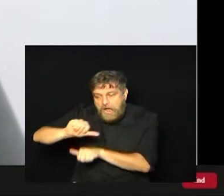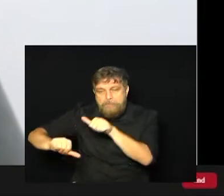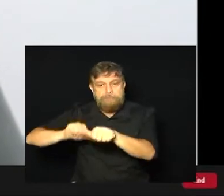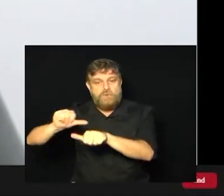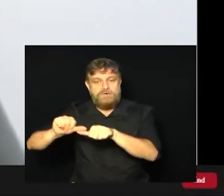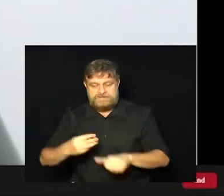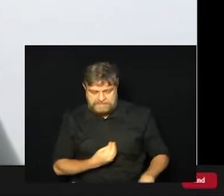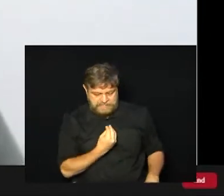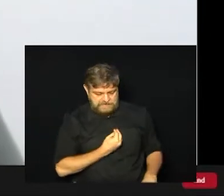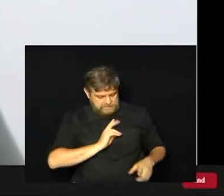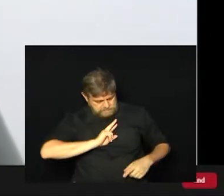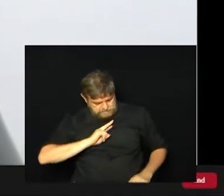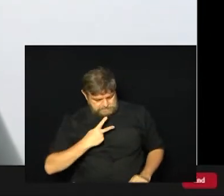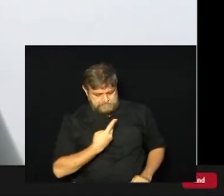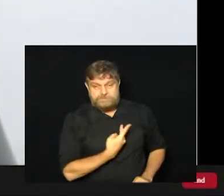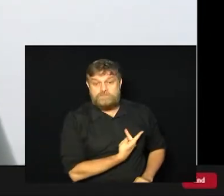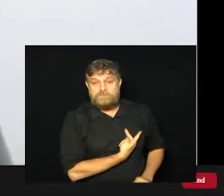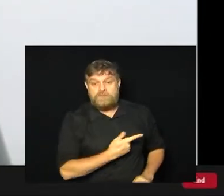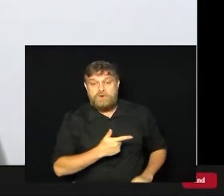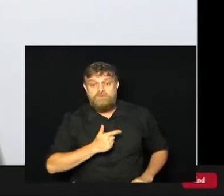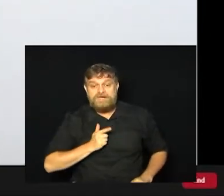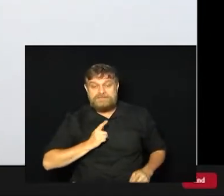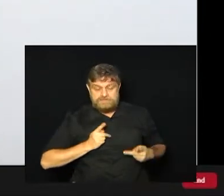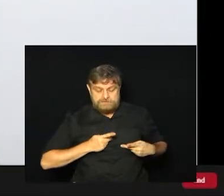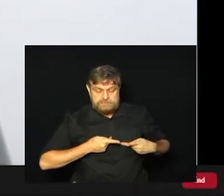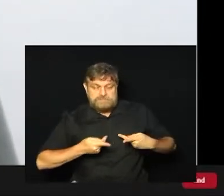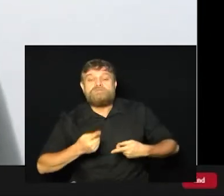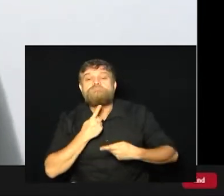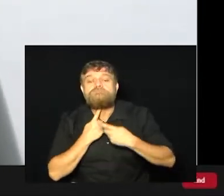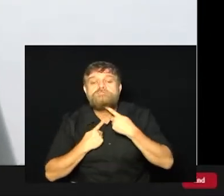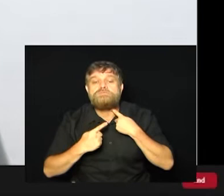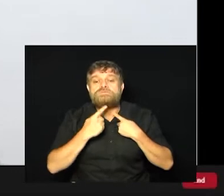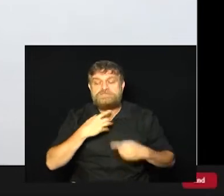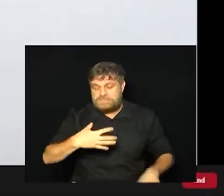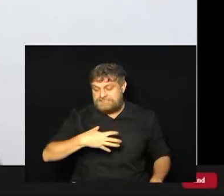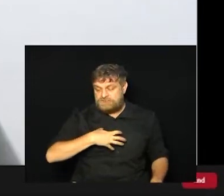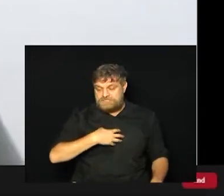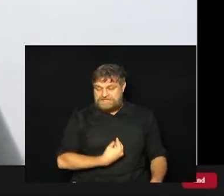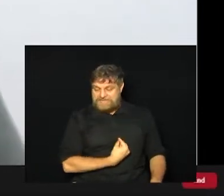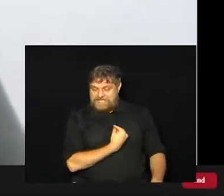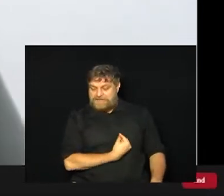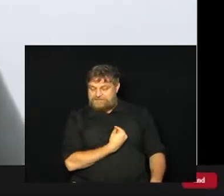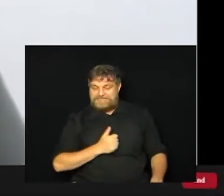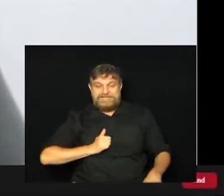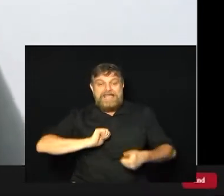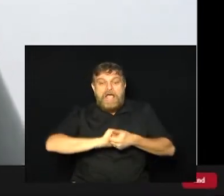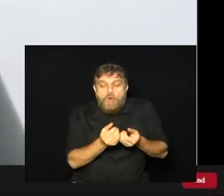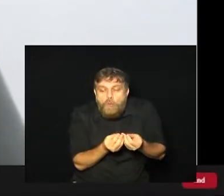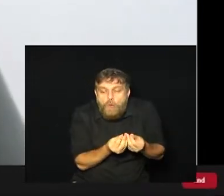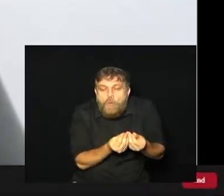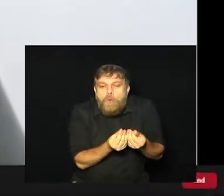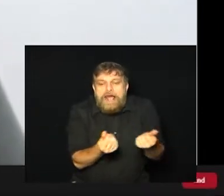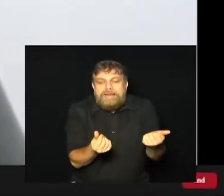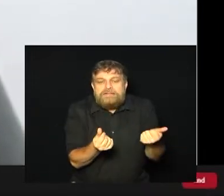transformar a sua realidade, ele vai ter esse convite de buscar um estilo de vida que garanta qualidade e bem-estar em todas